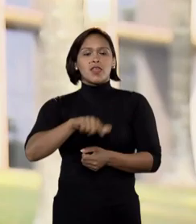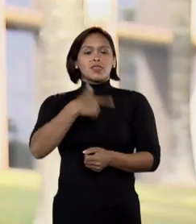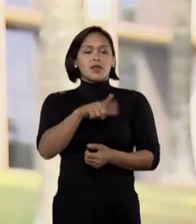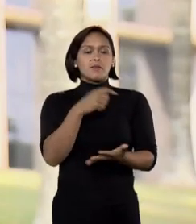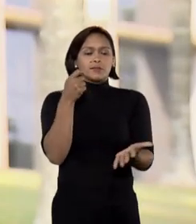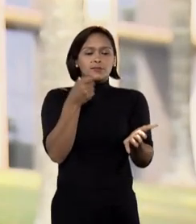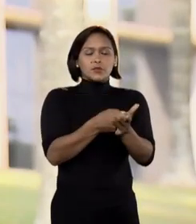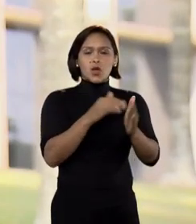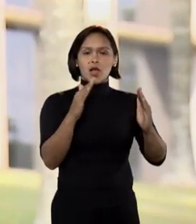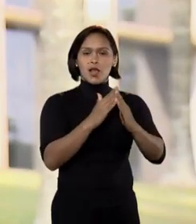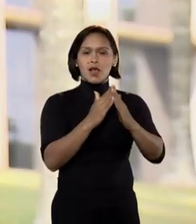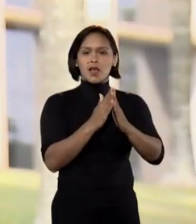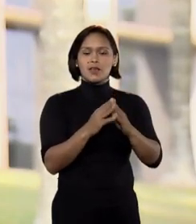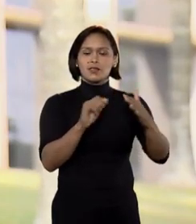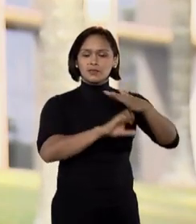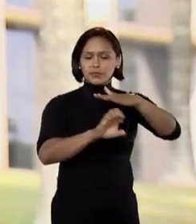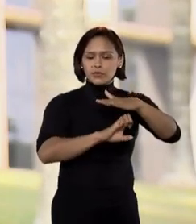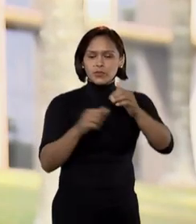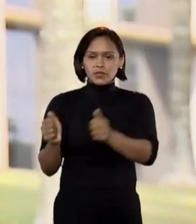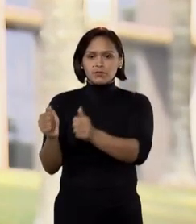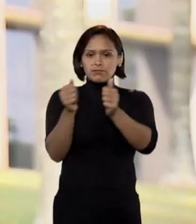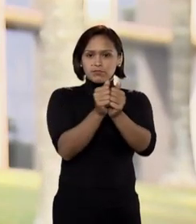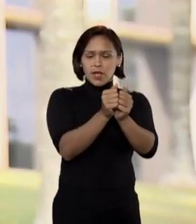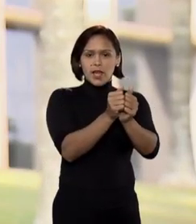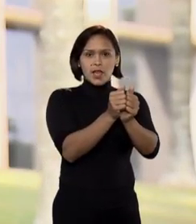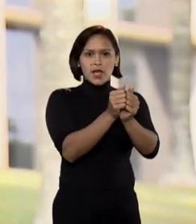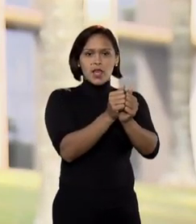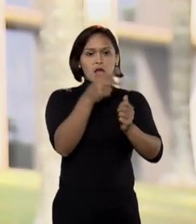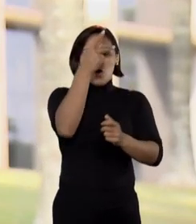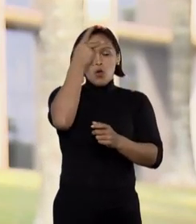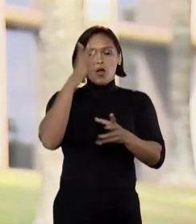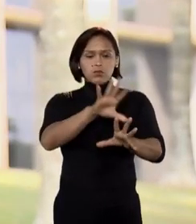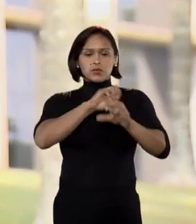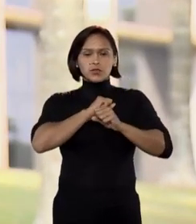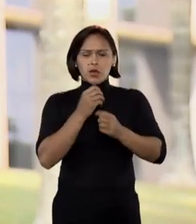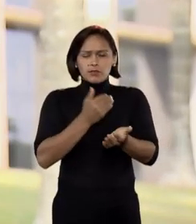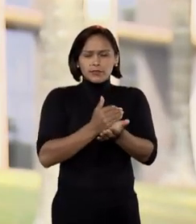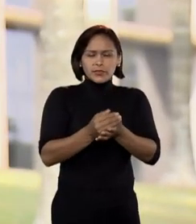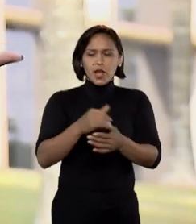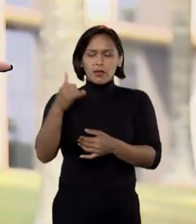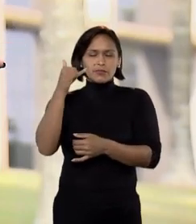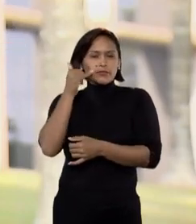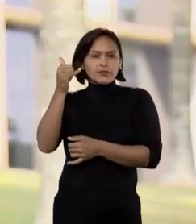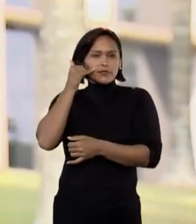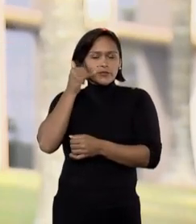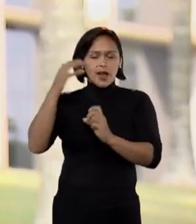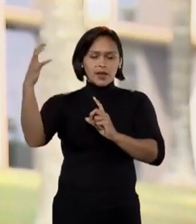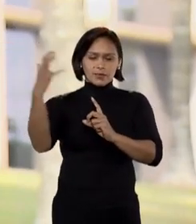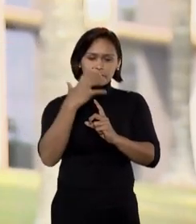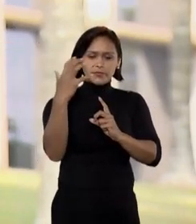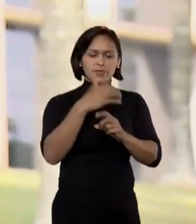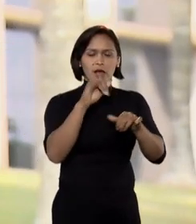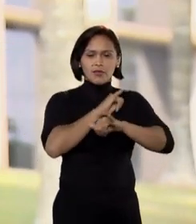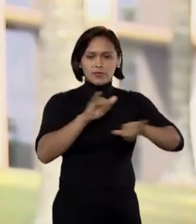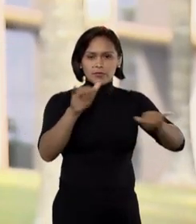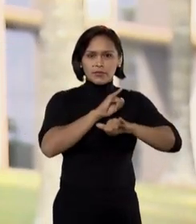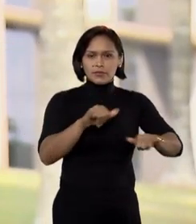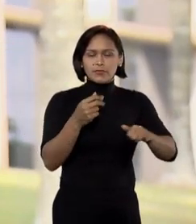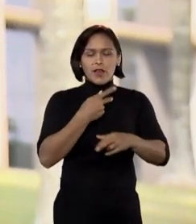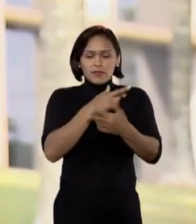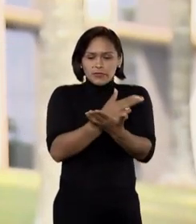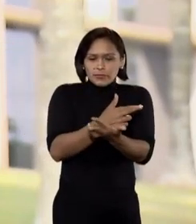comprar um imóvel diretamente com a construtora, o proprietário passou a ser importunado por terceiros, que ofereciam produtos